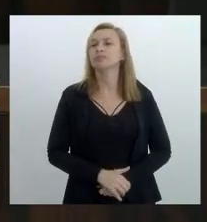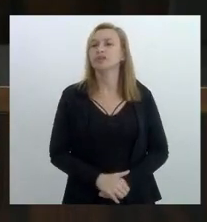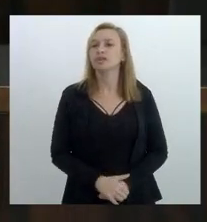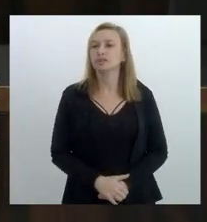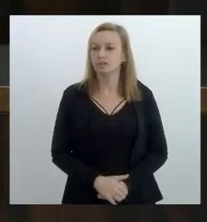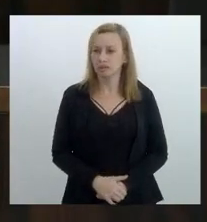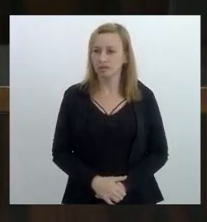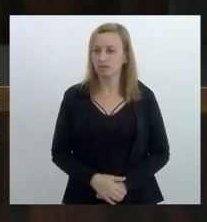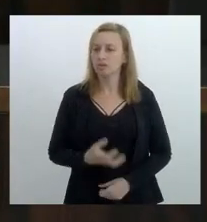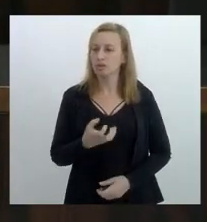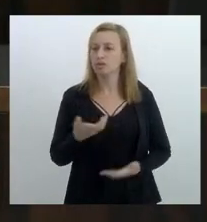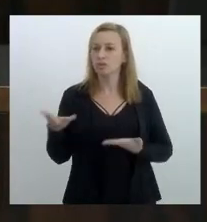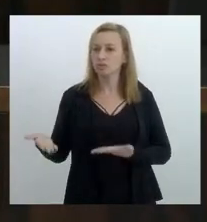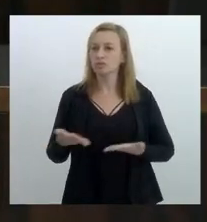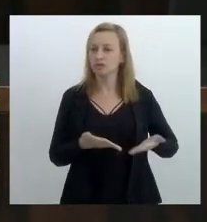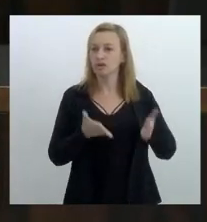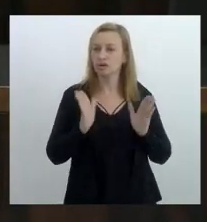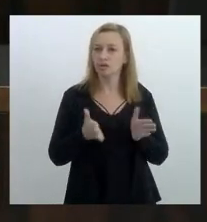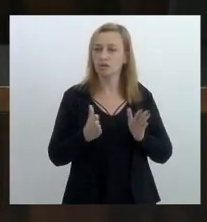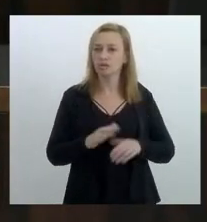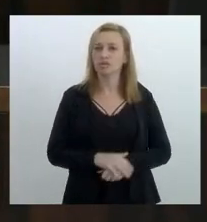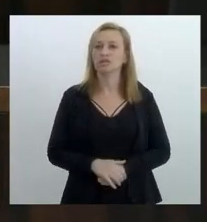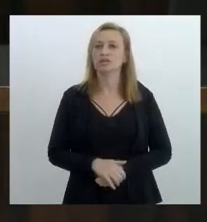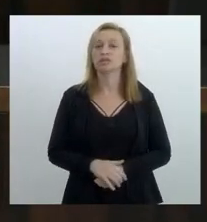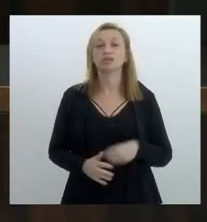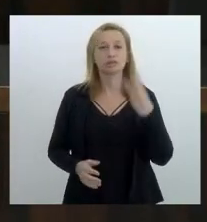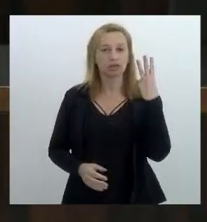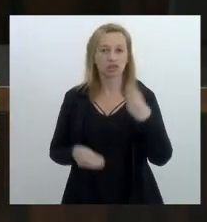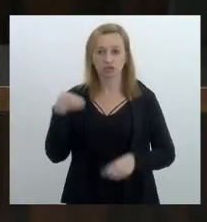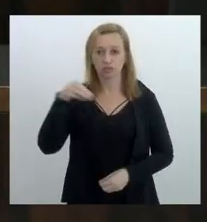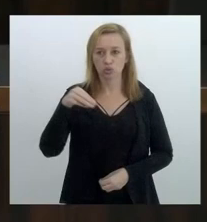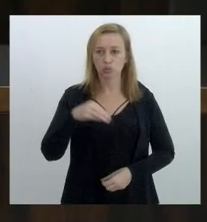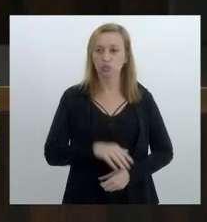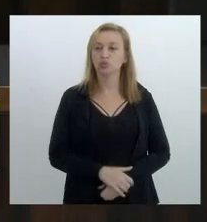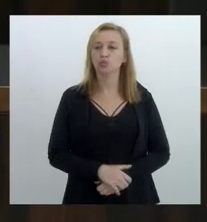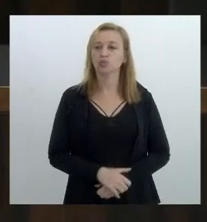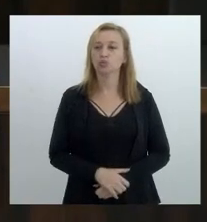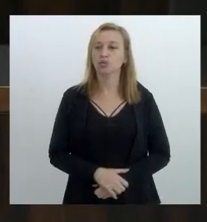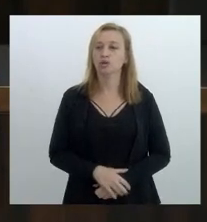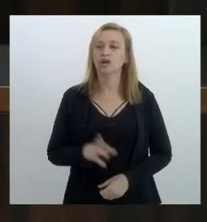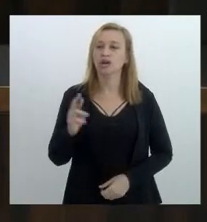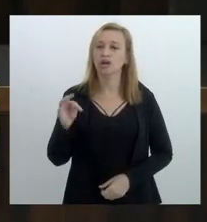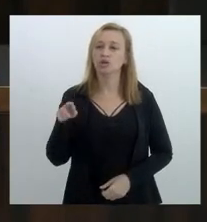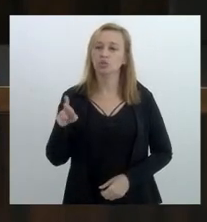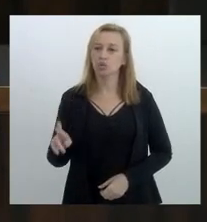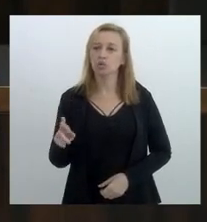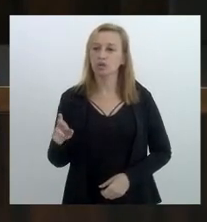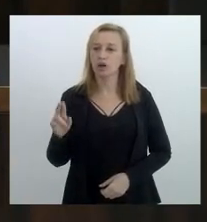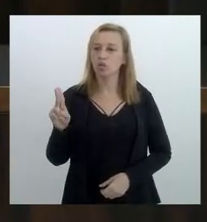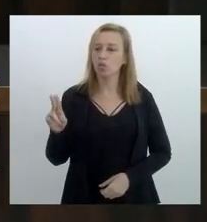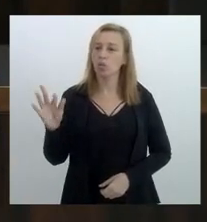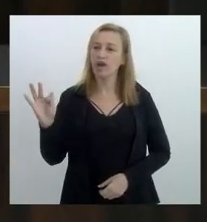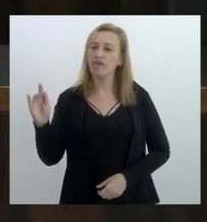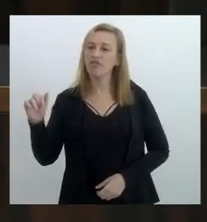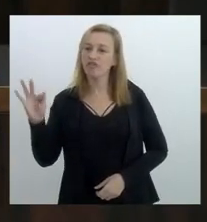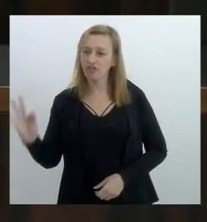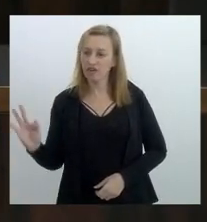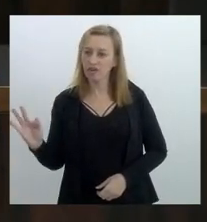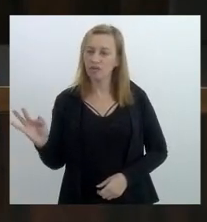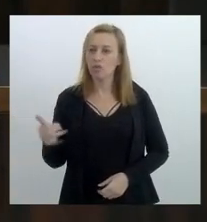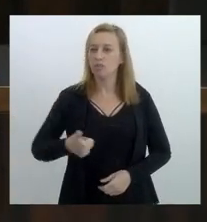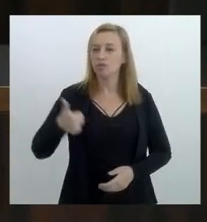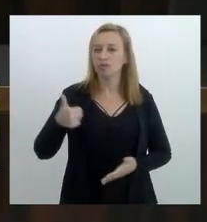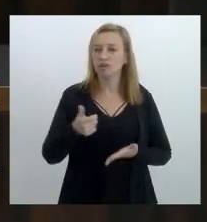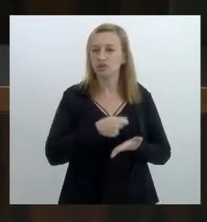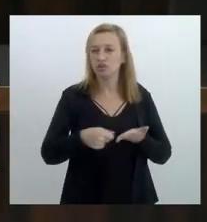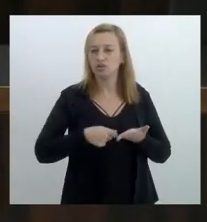Eu queria convidar agora, 3 minutos, o reitor da UENF, que foi o primeiro inscrito,